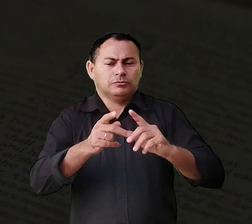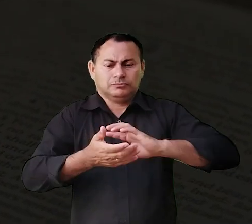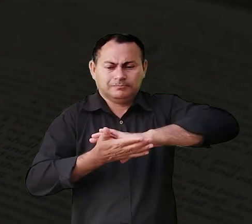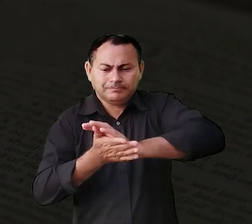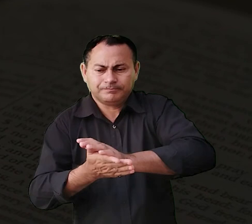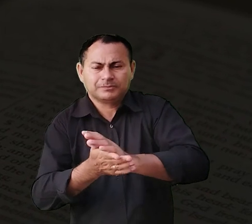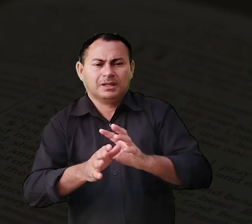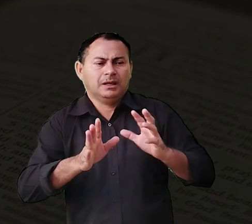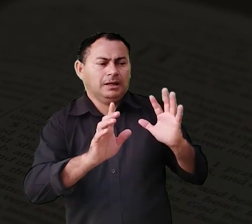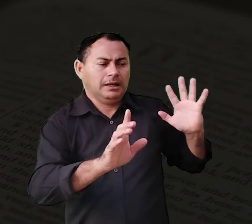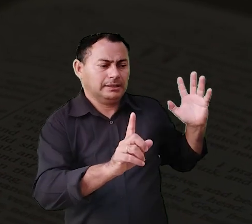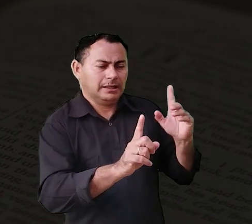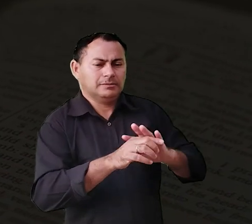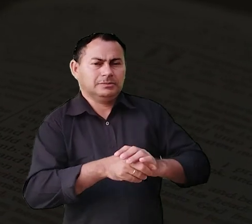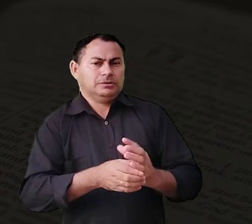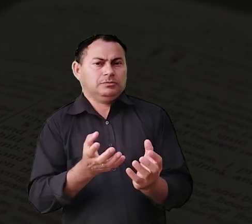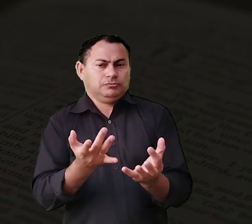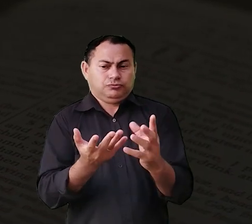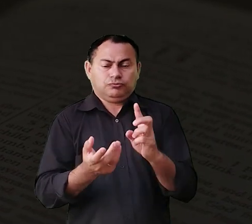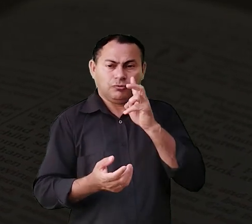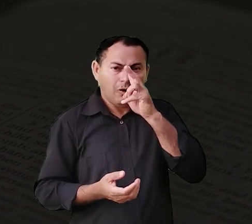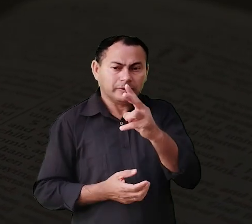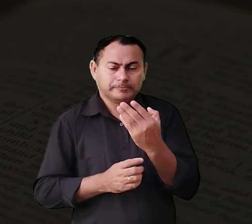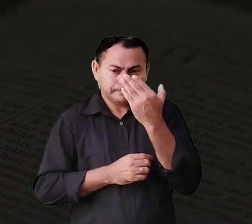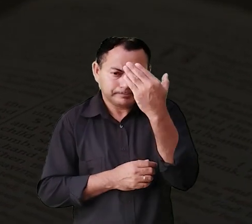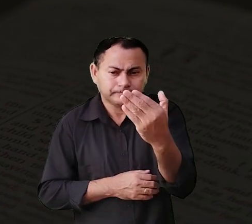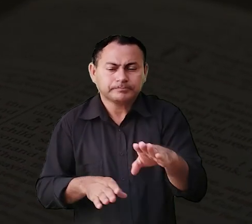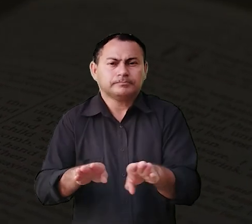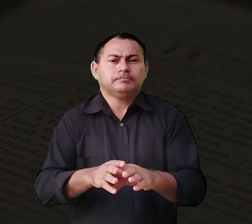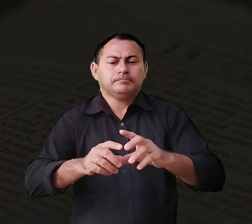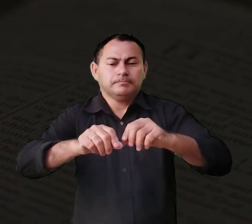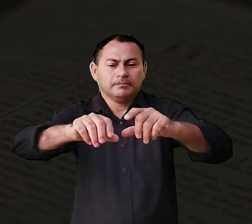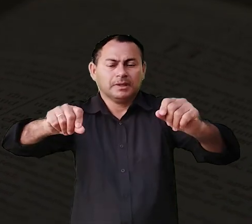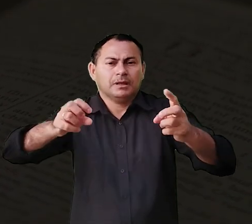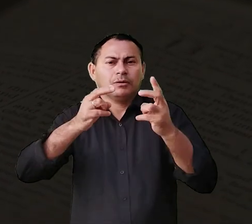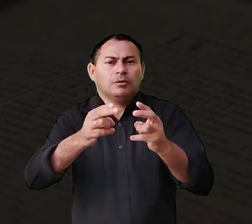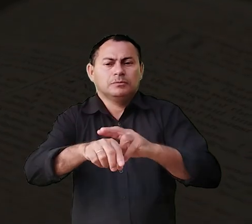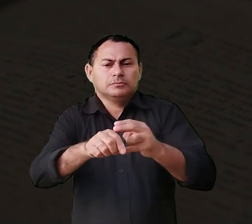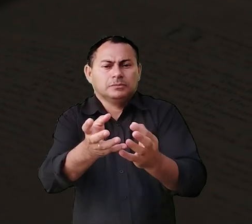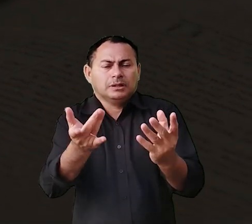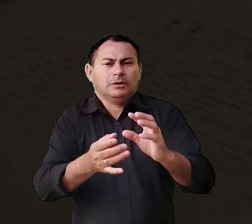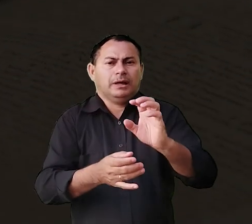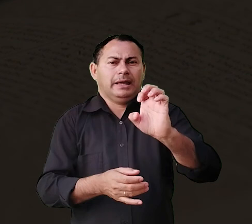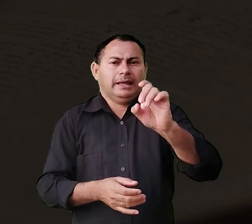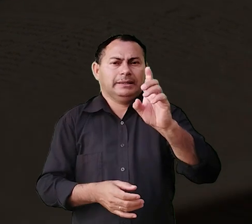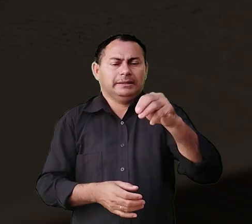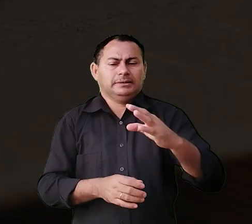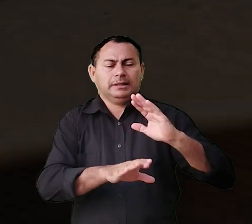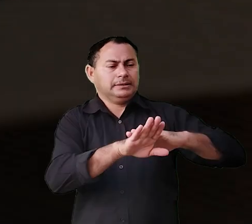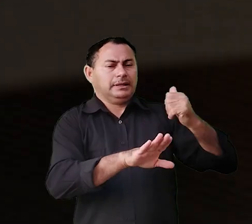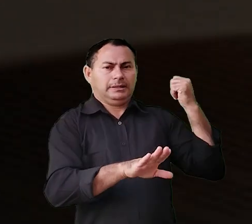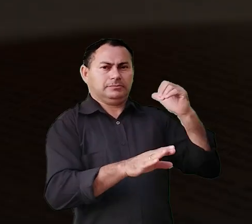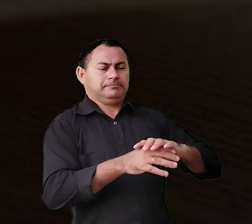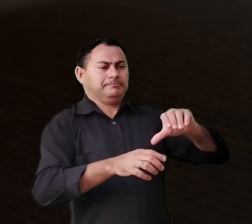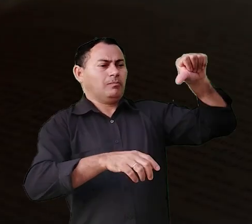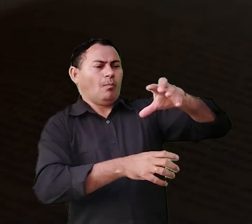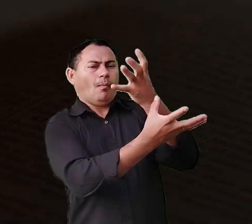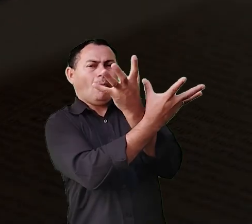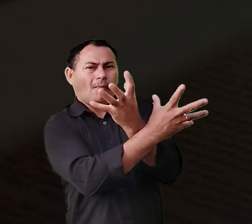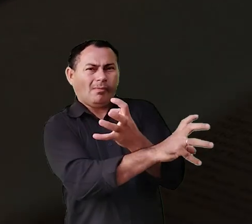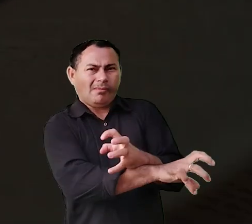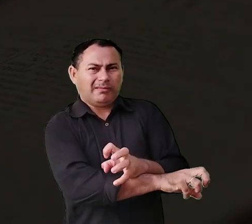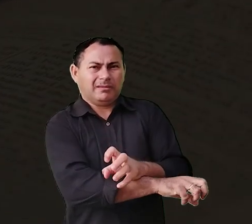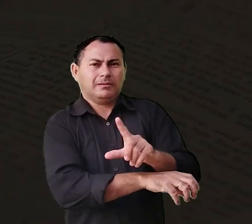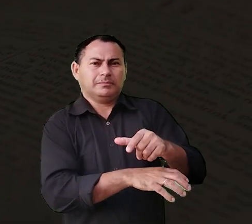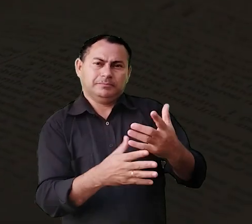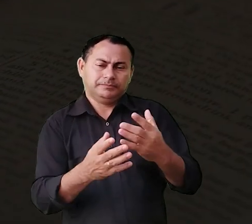fogo devora, atrás deles arde uma chama. Diante deles a terra é como o jardim do Éden, atrás deles um